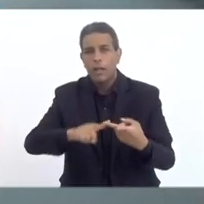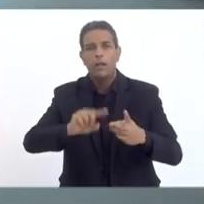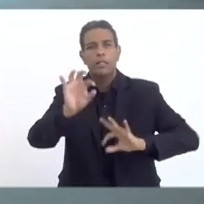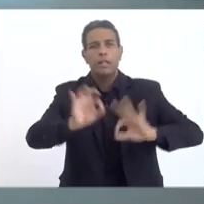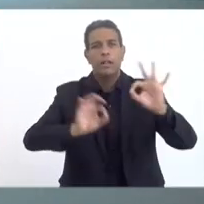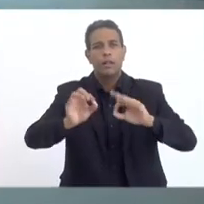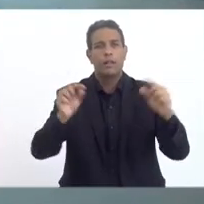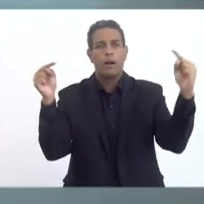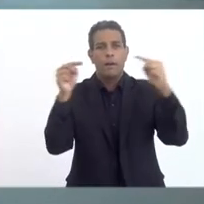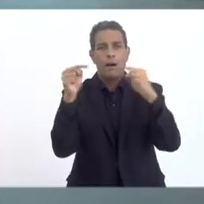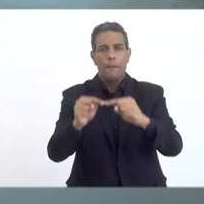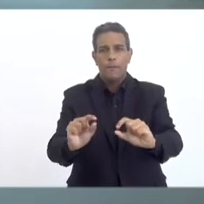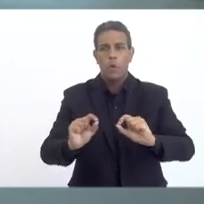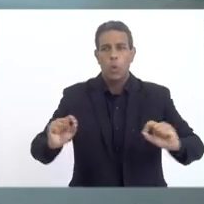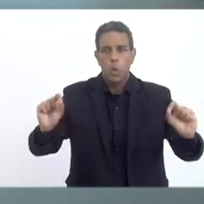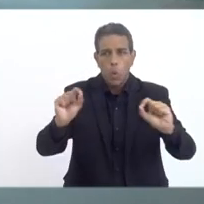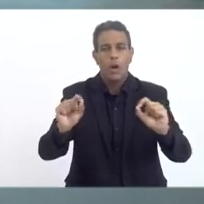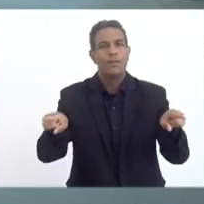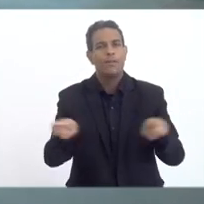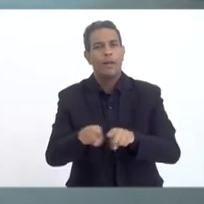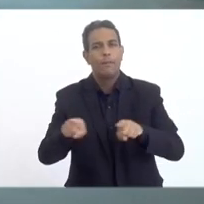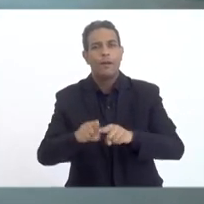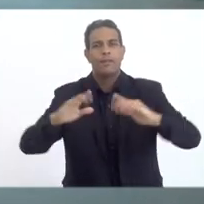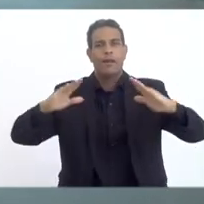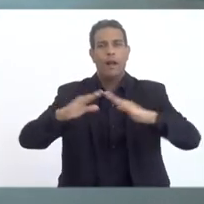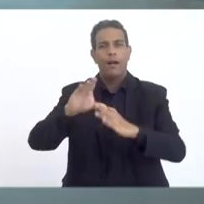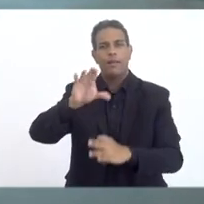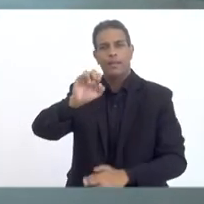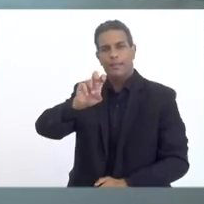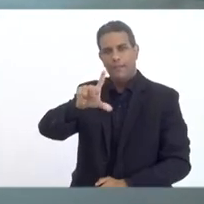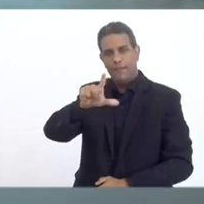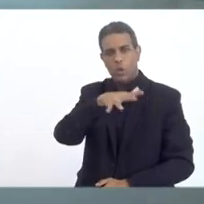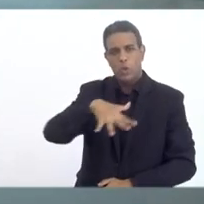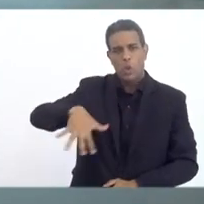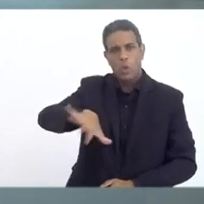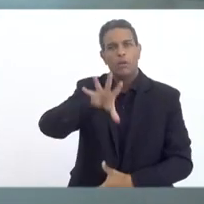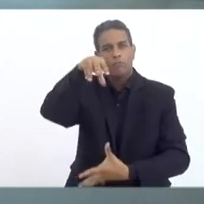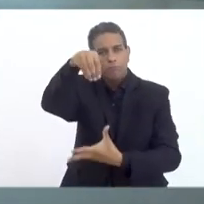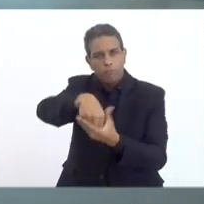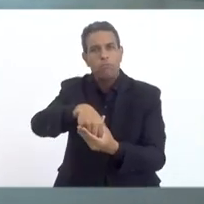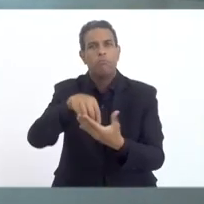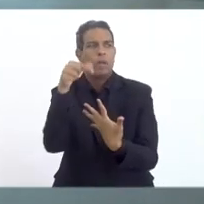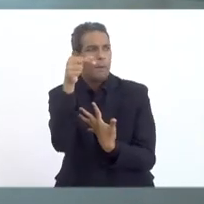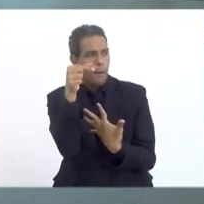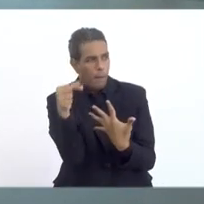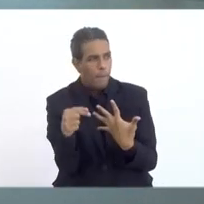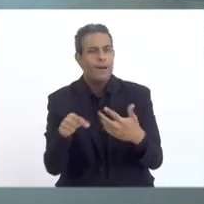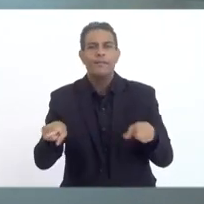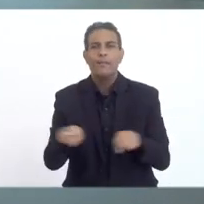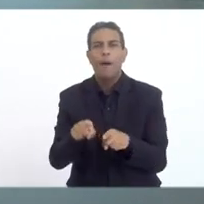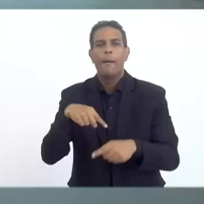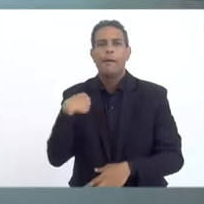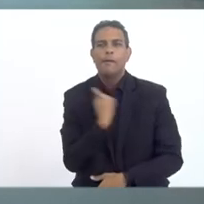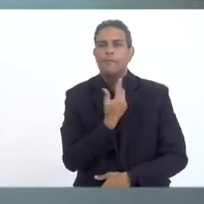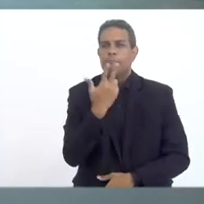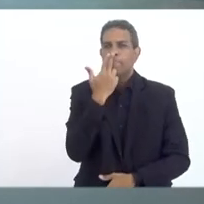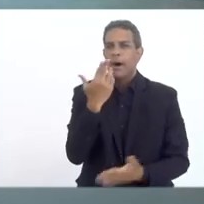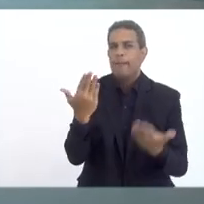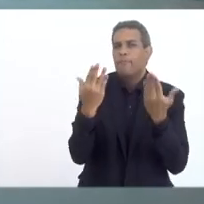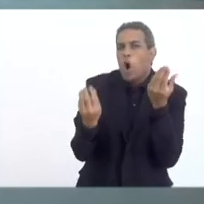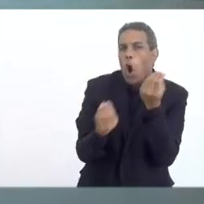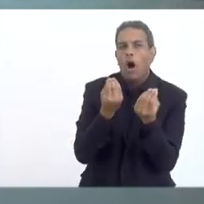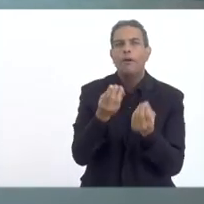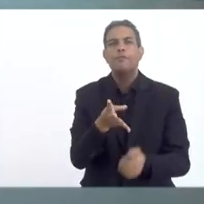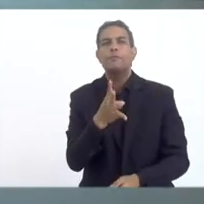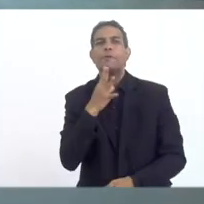Rio Previdência e também a Casa Civil, não apresentaram óbvio seus projetos de lei. Nós ficamos muito satisfeitos